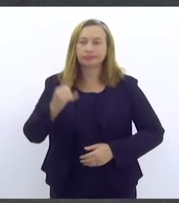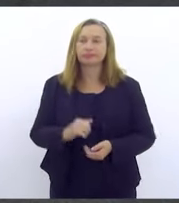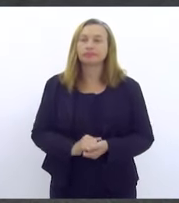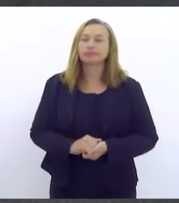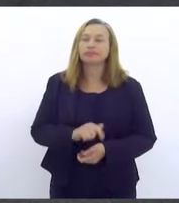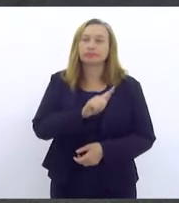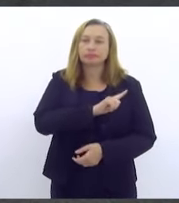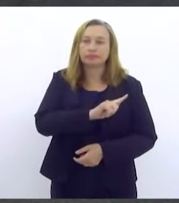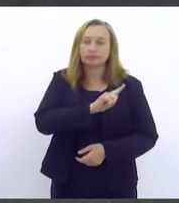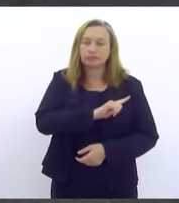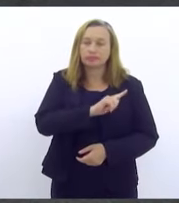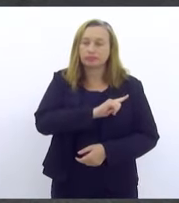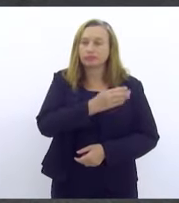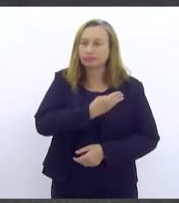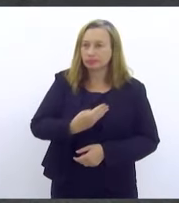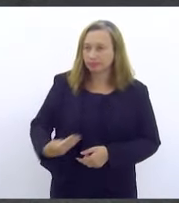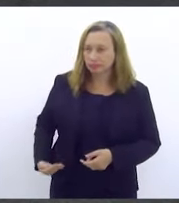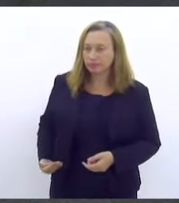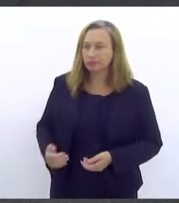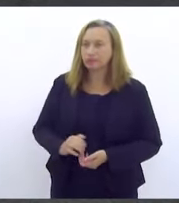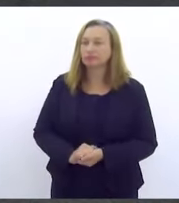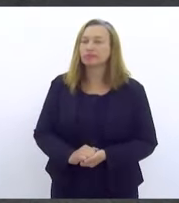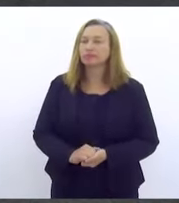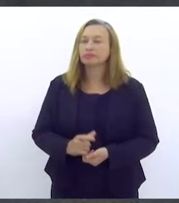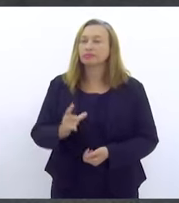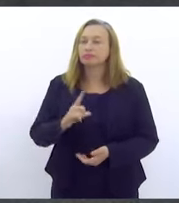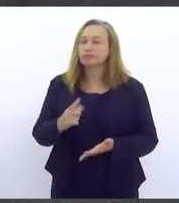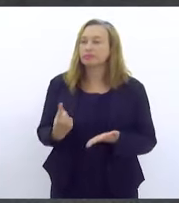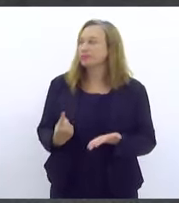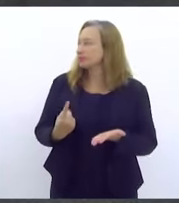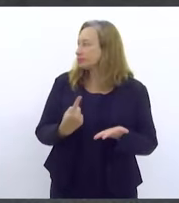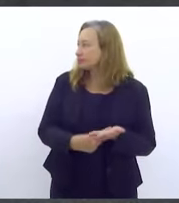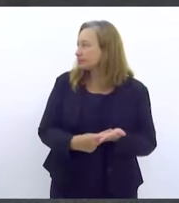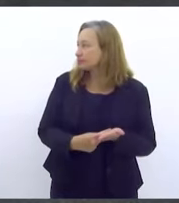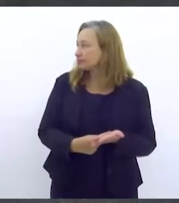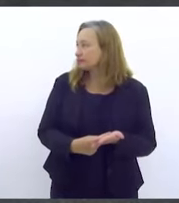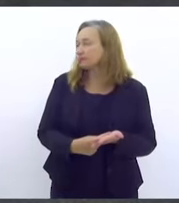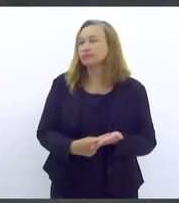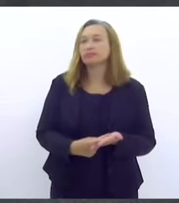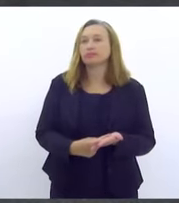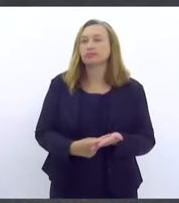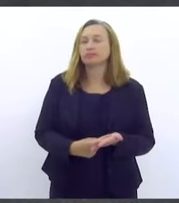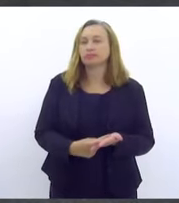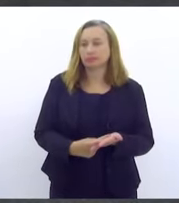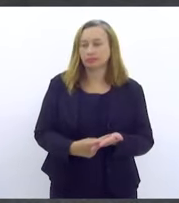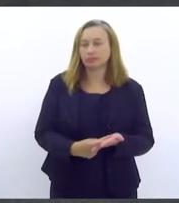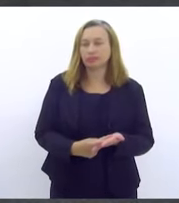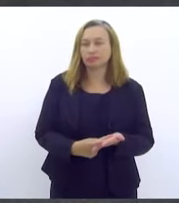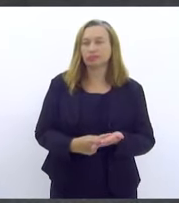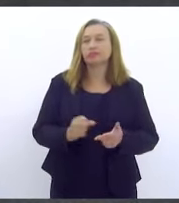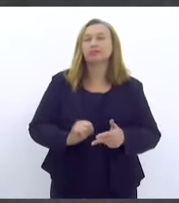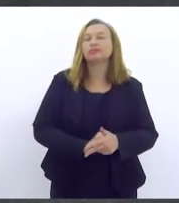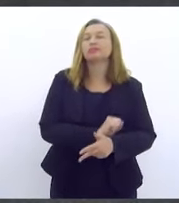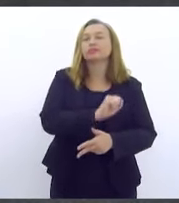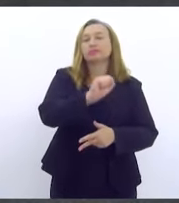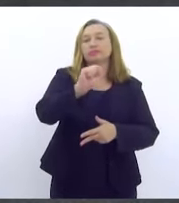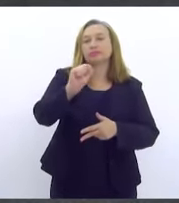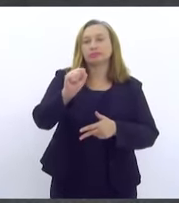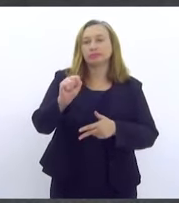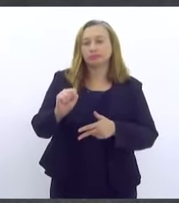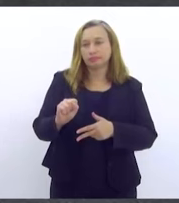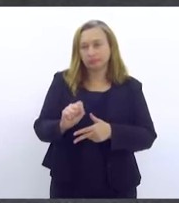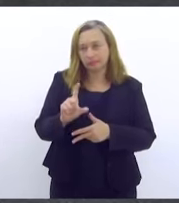gestão pública, quando a gente tem compromisso com o poder público, compromisso com o poder executivo, com o